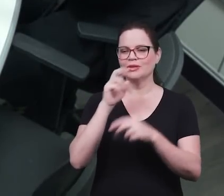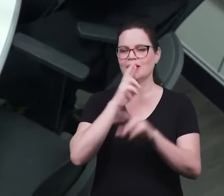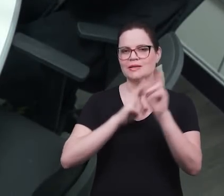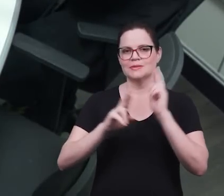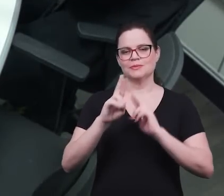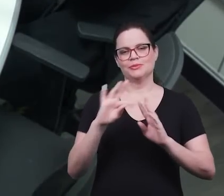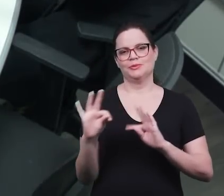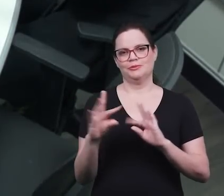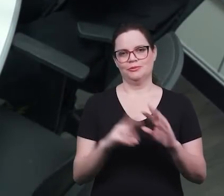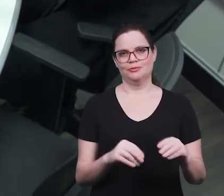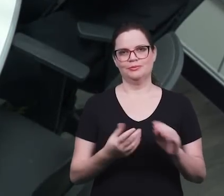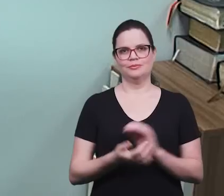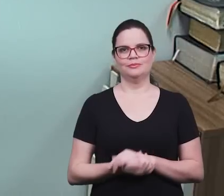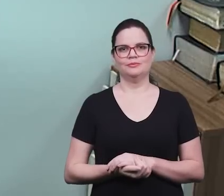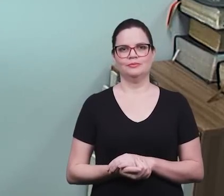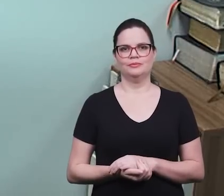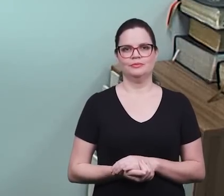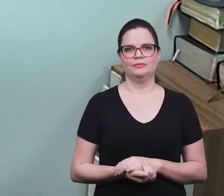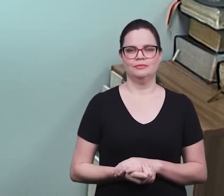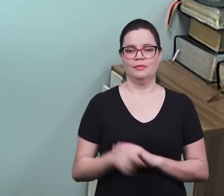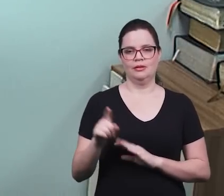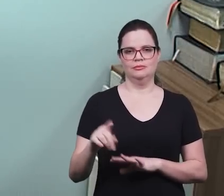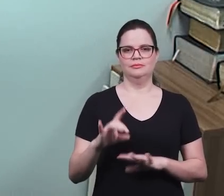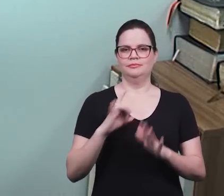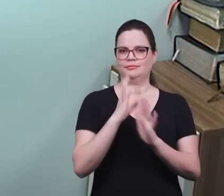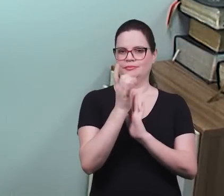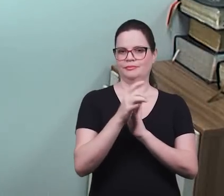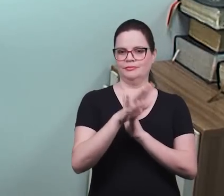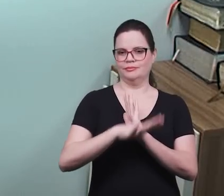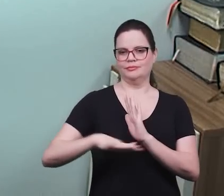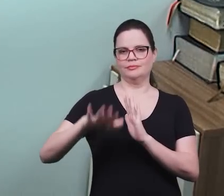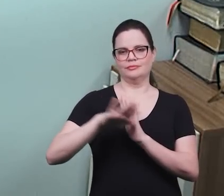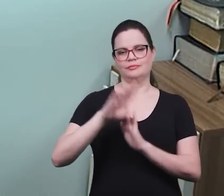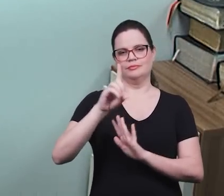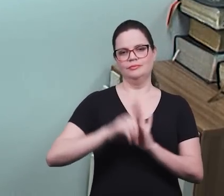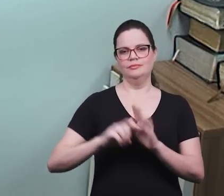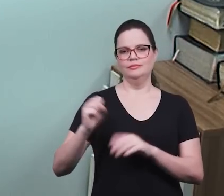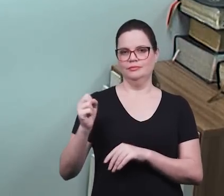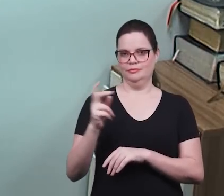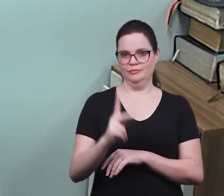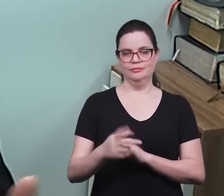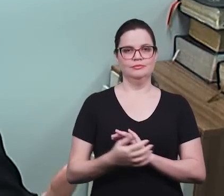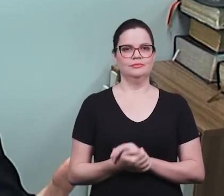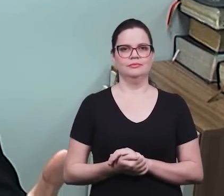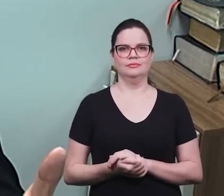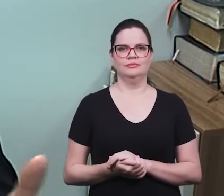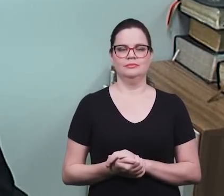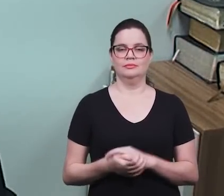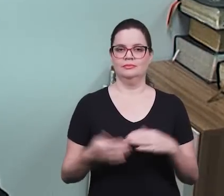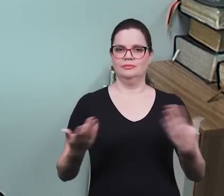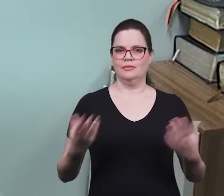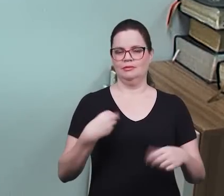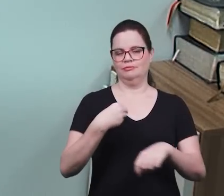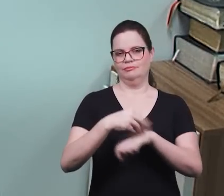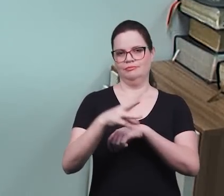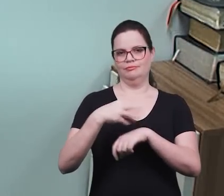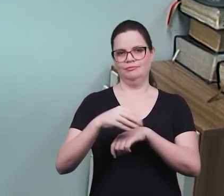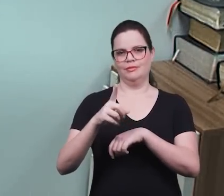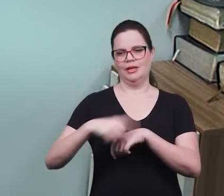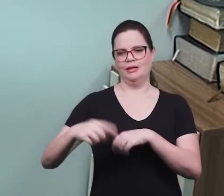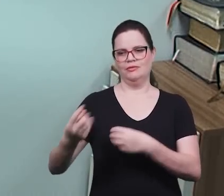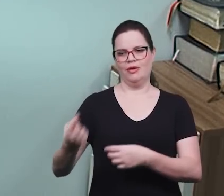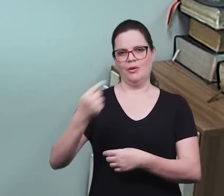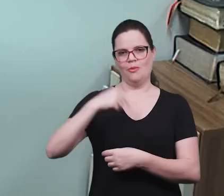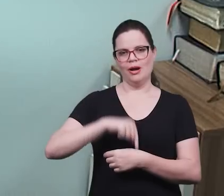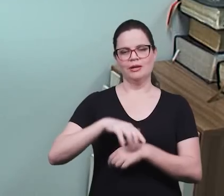Eugênio Modenese. Ele é especialista em direito previdenciário e ele está nos dando assim, essa alegria, né?